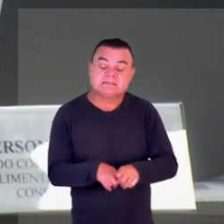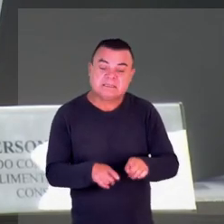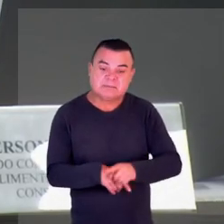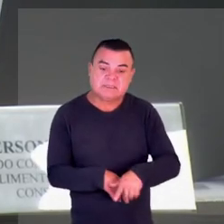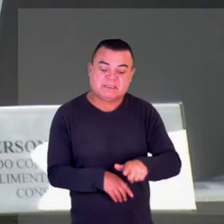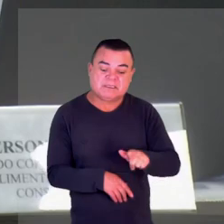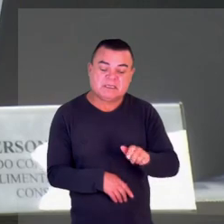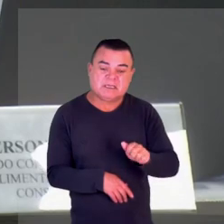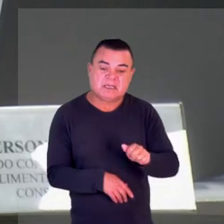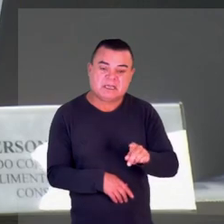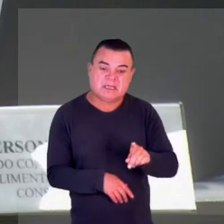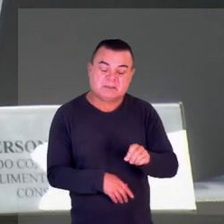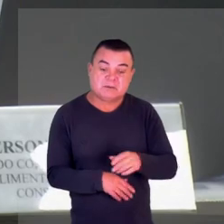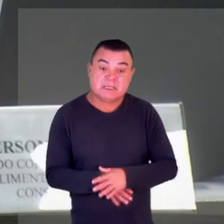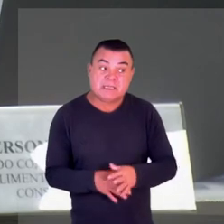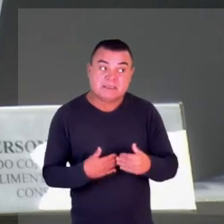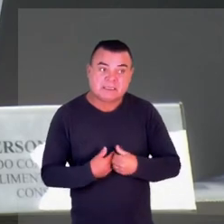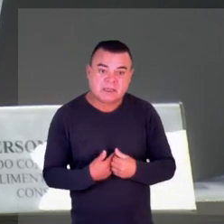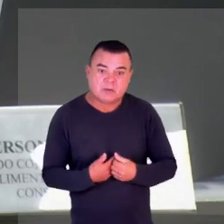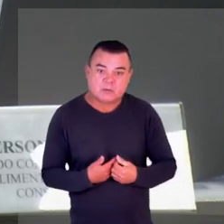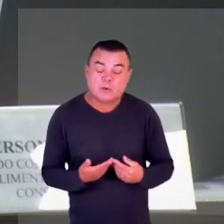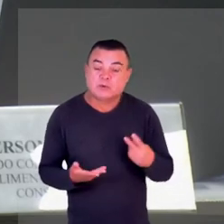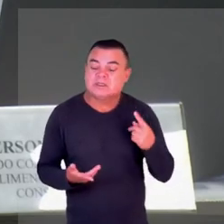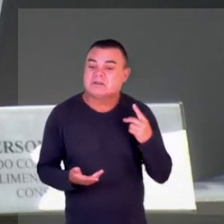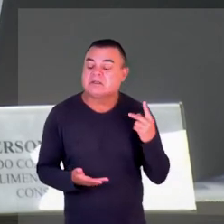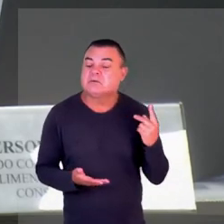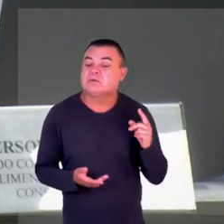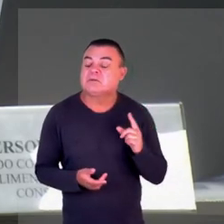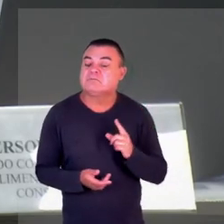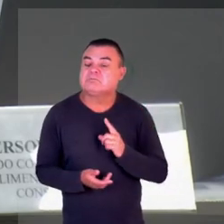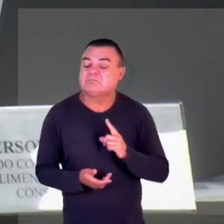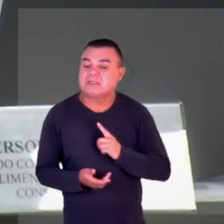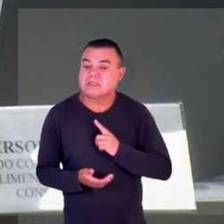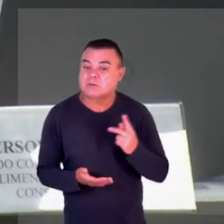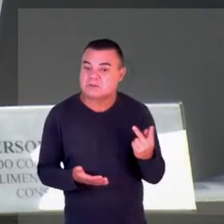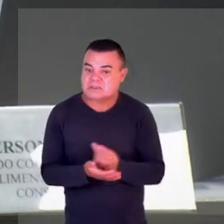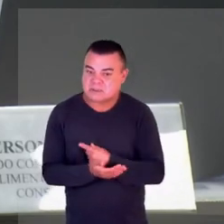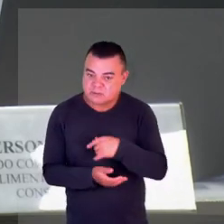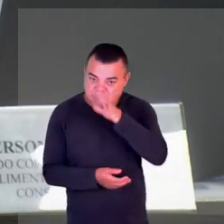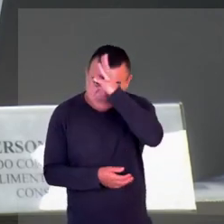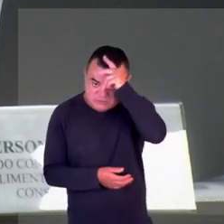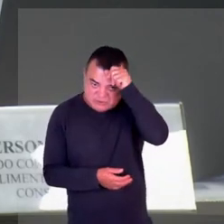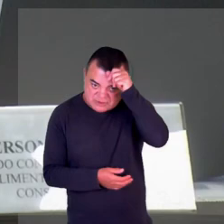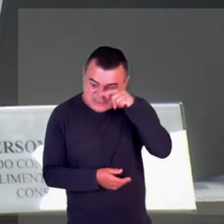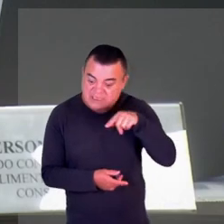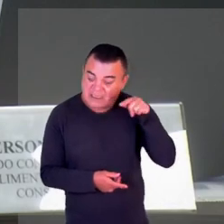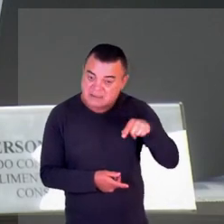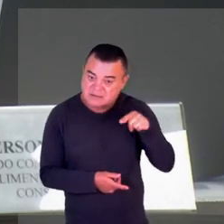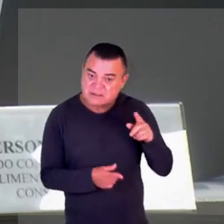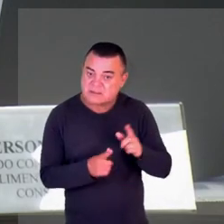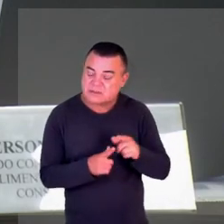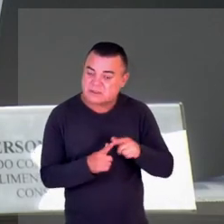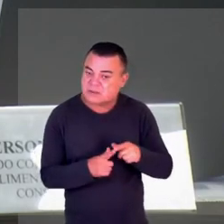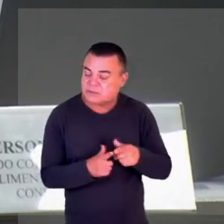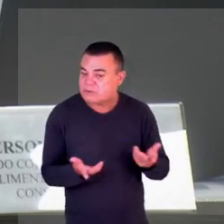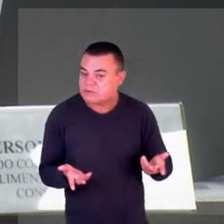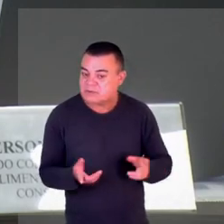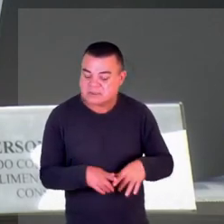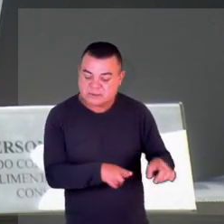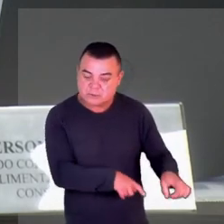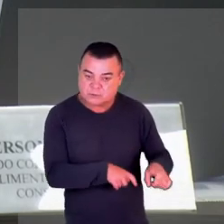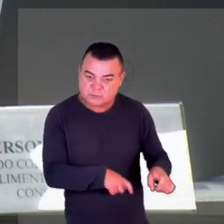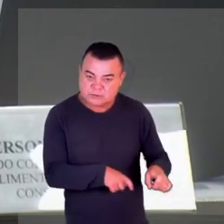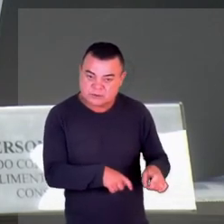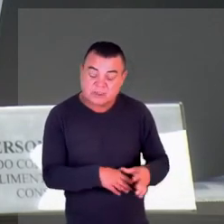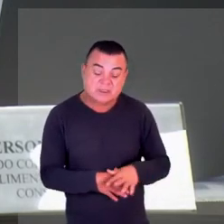Amazônia no serrado brasileiro é em decorrência desse tipo devastador de agricultura né então nós temos